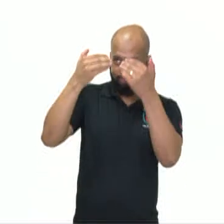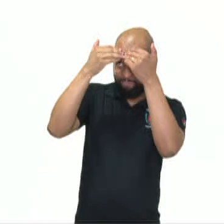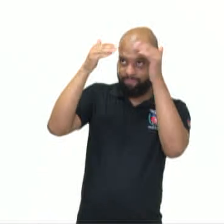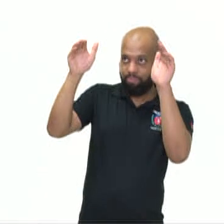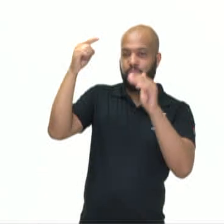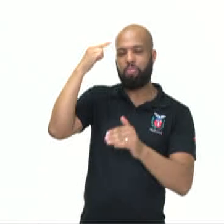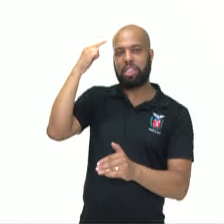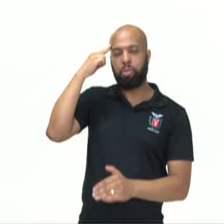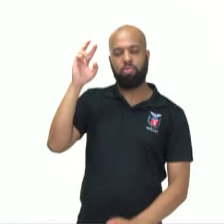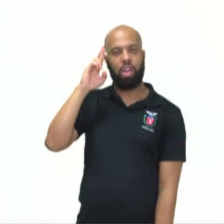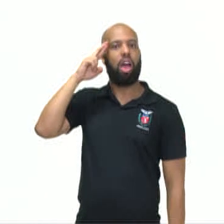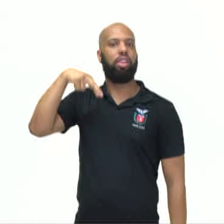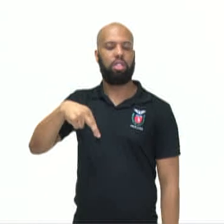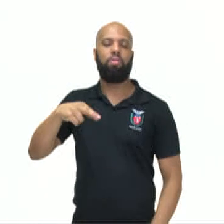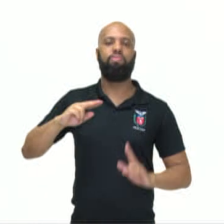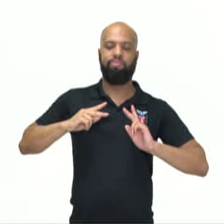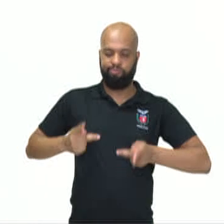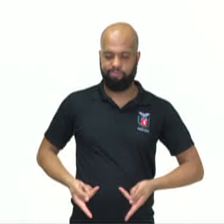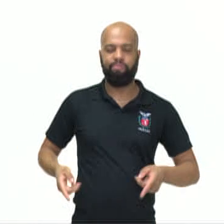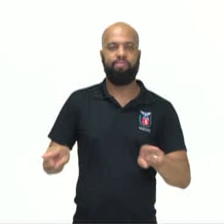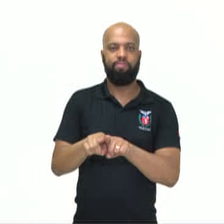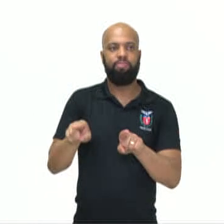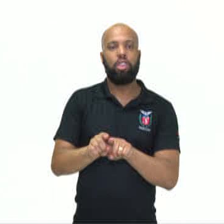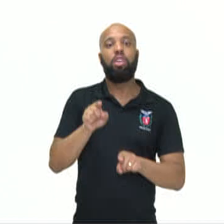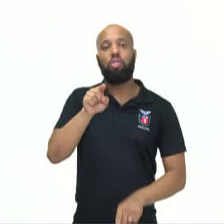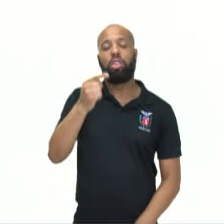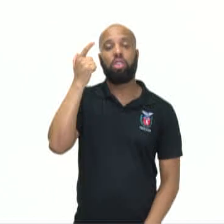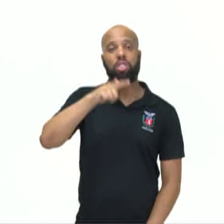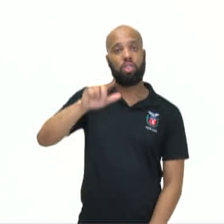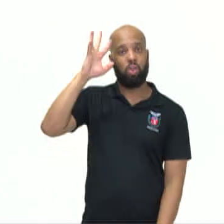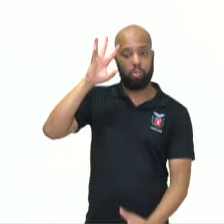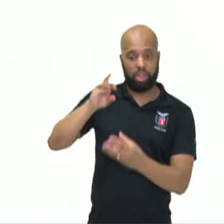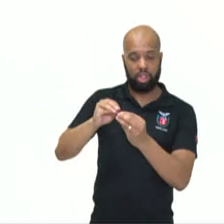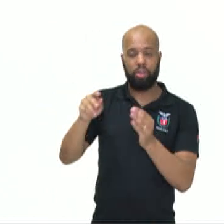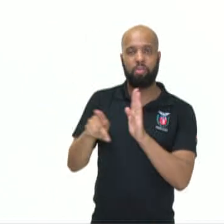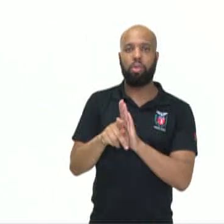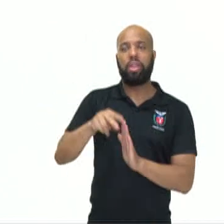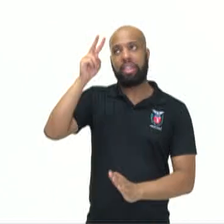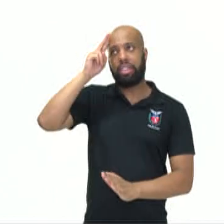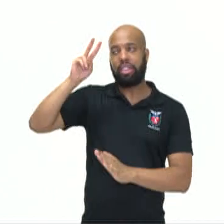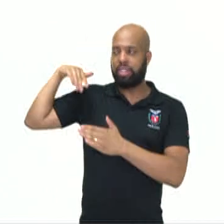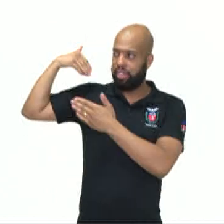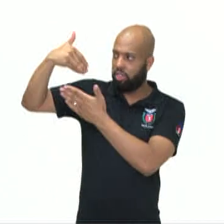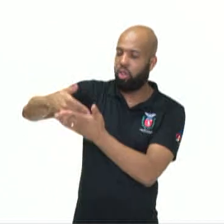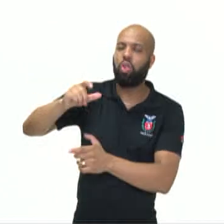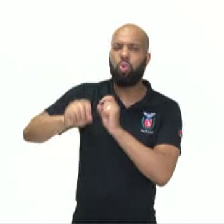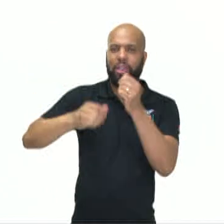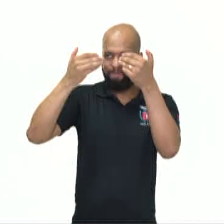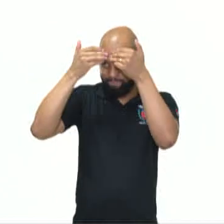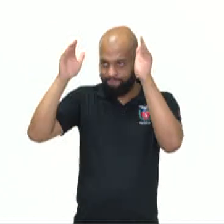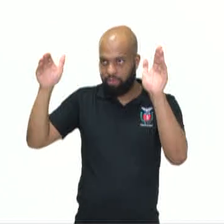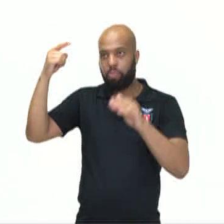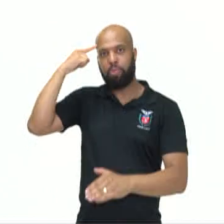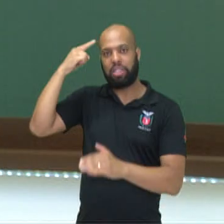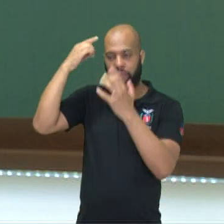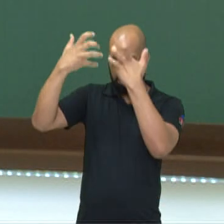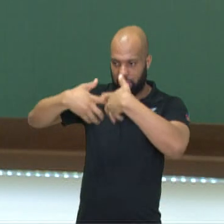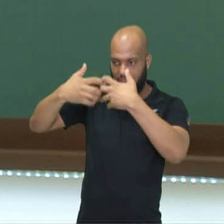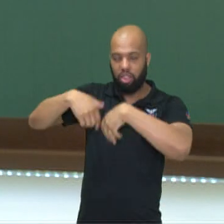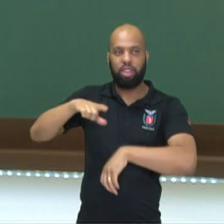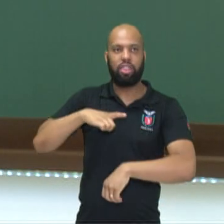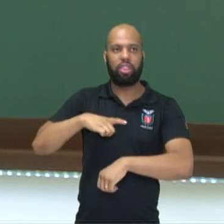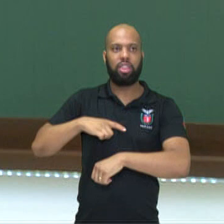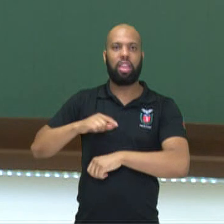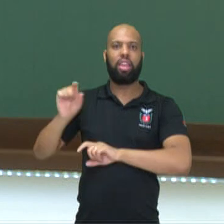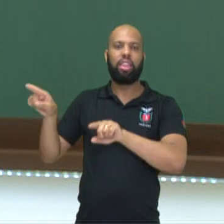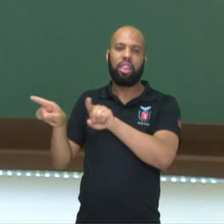luz, a razão humana. Para vocês entenderem lá da história o que foi o iluminismo, eu vou deixar ali um